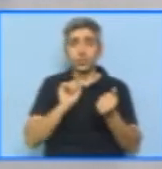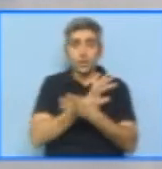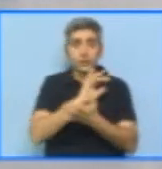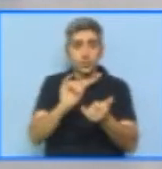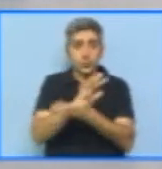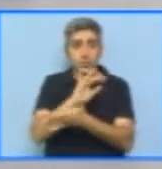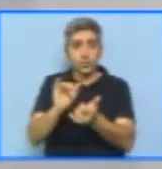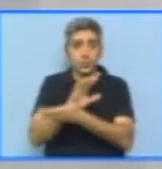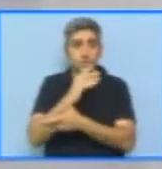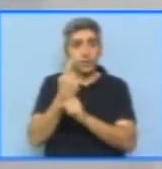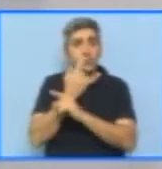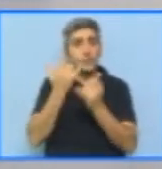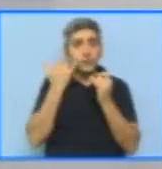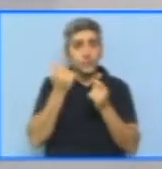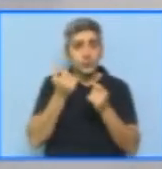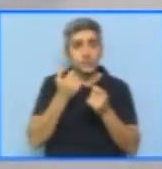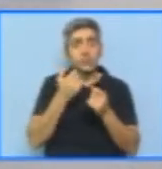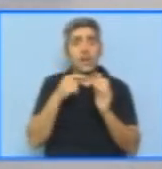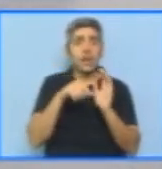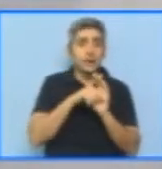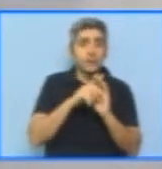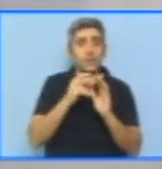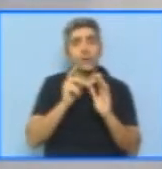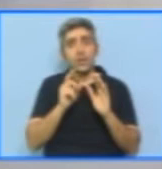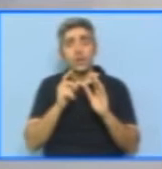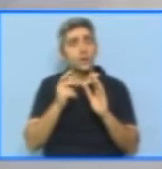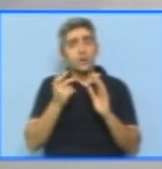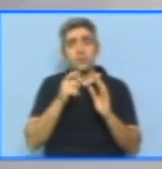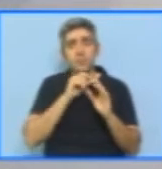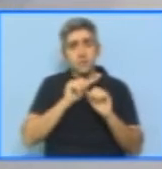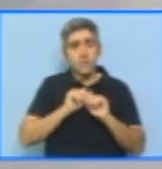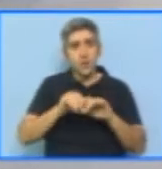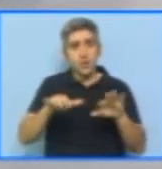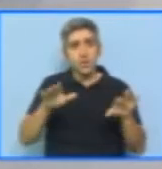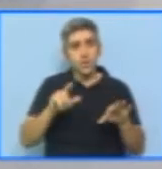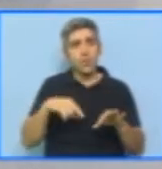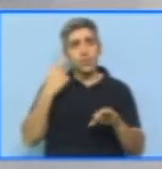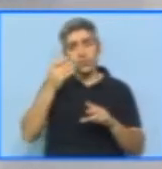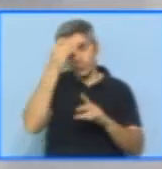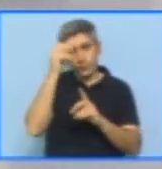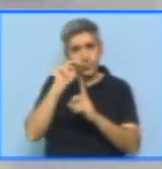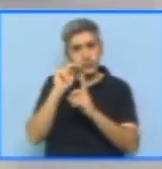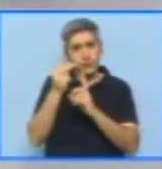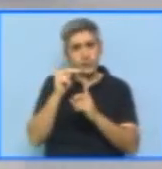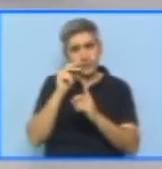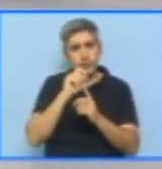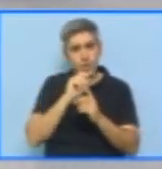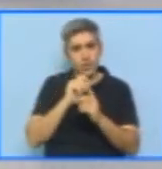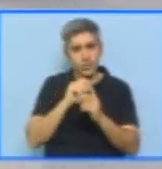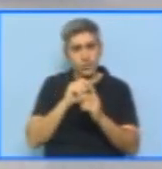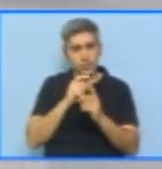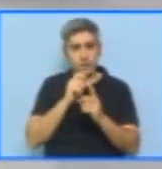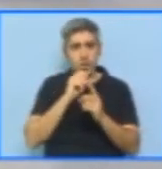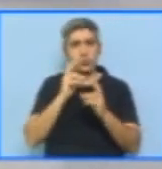e mesmo as que têm caráter mais negativo podem ser difundidas com um outro ponto de vista e podem